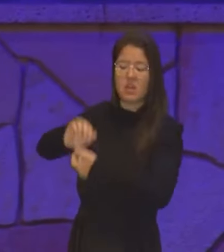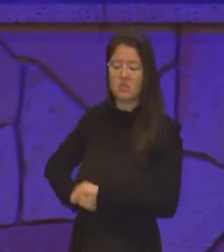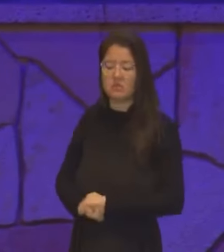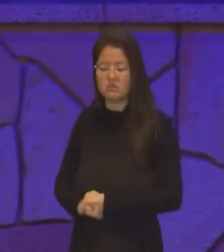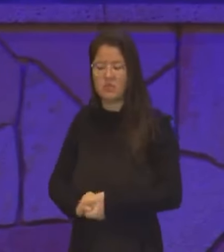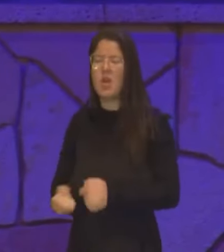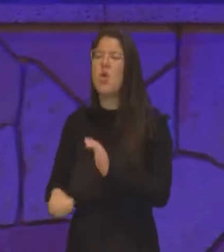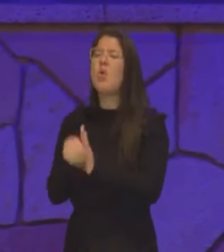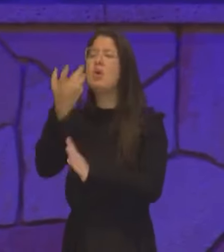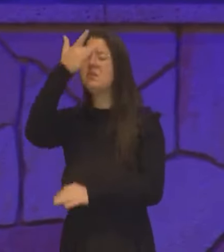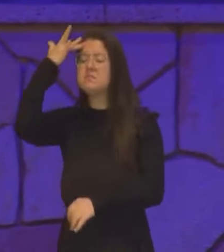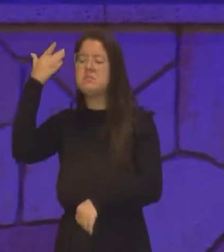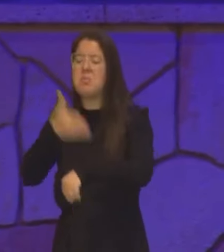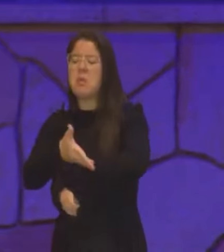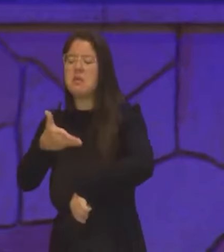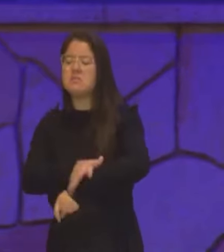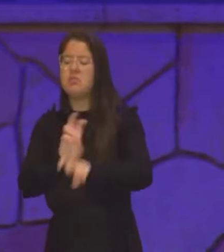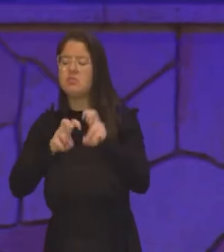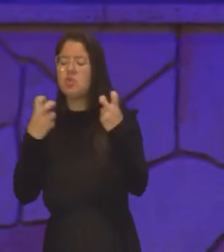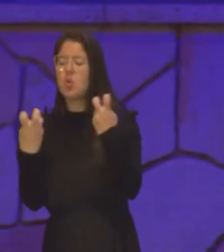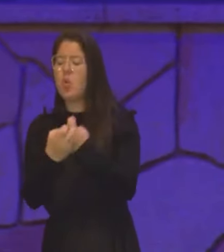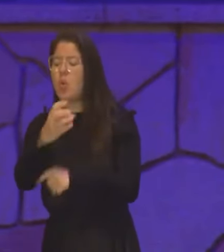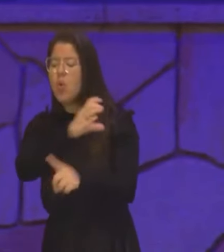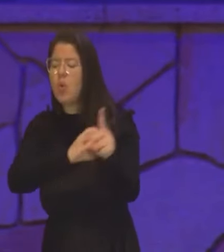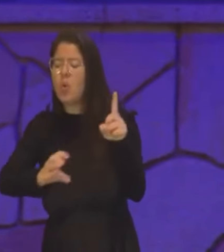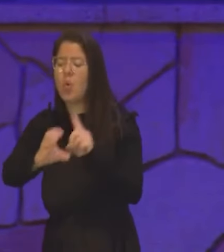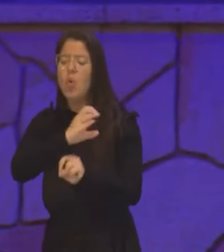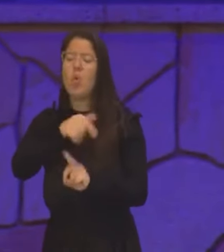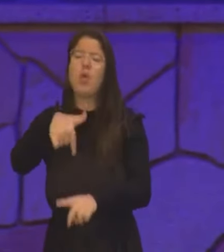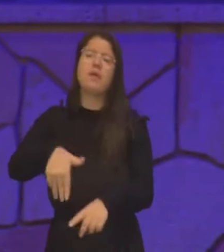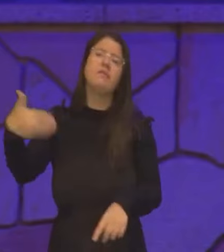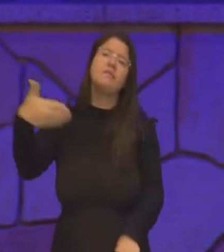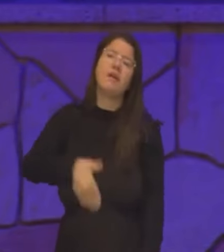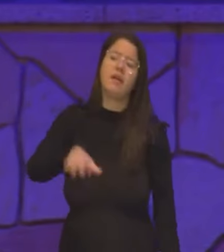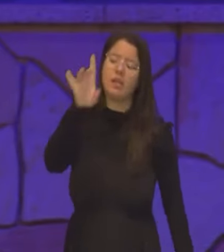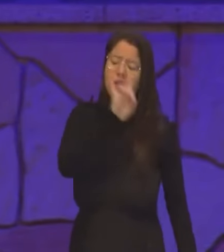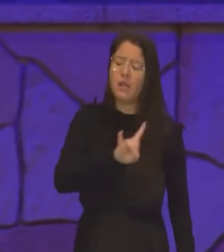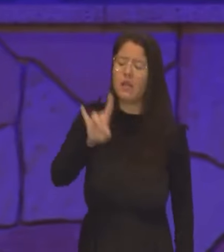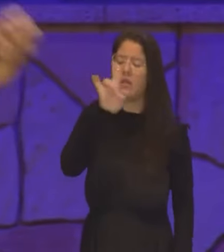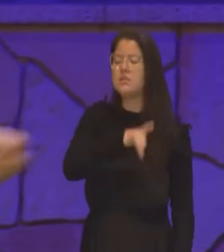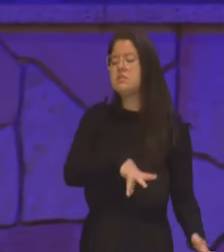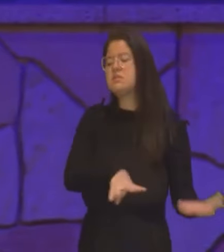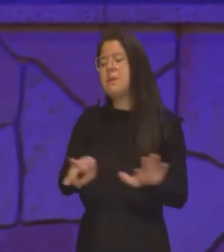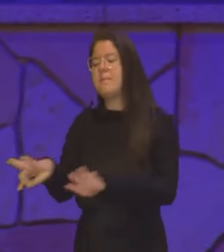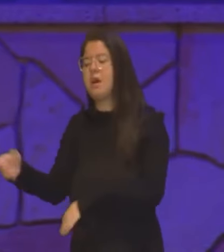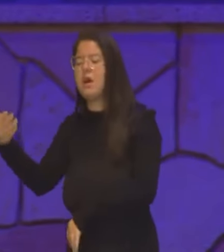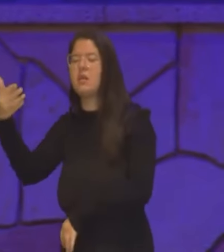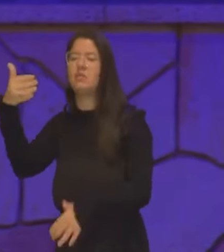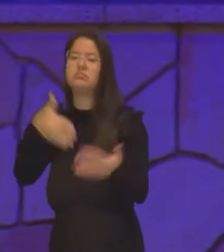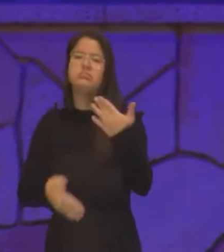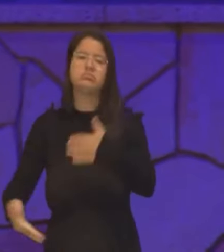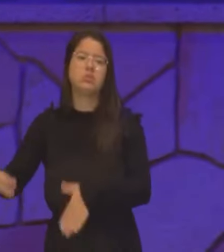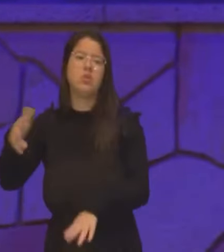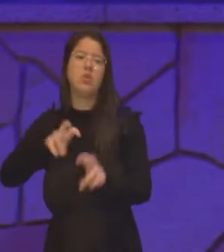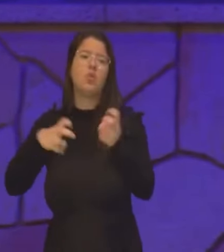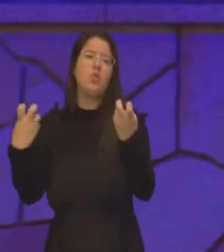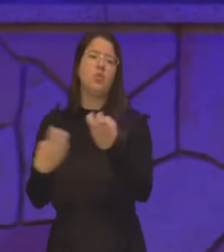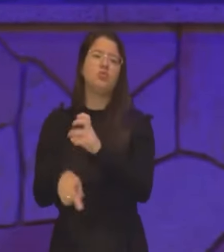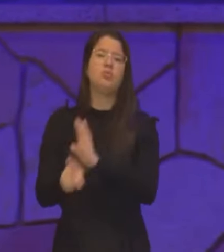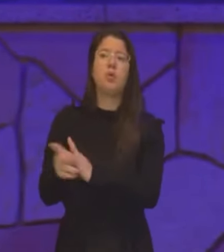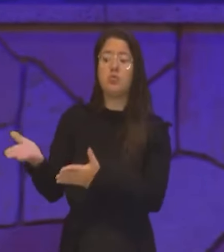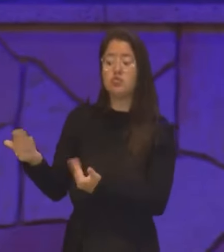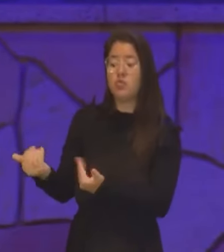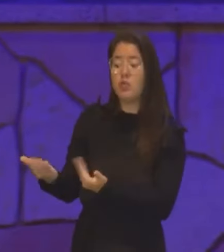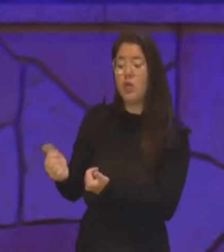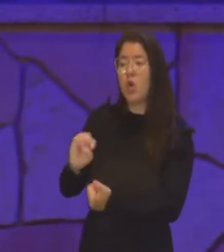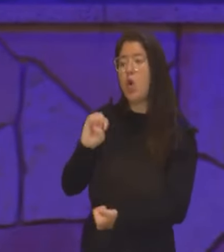pessoas participam de cultos aqui, aos domingos, o culto semanal, no culto da juventude,